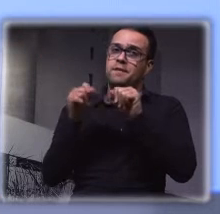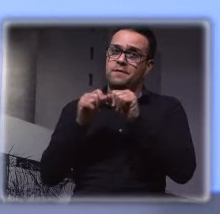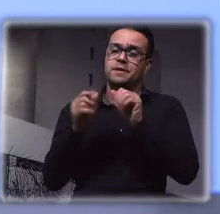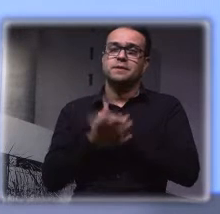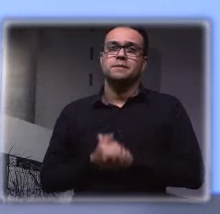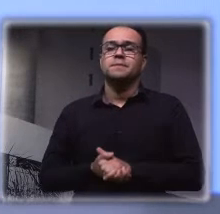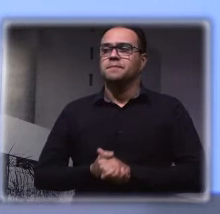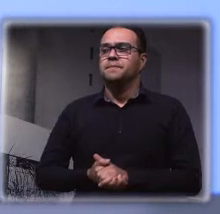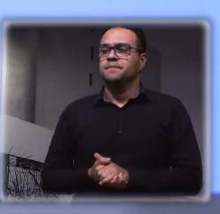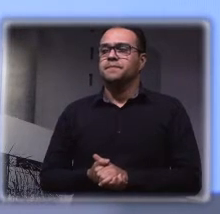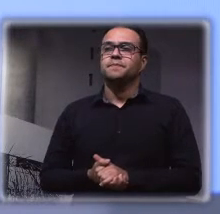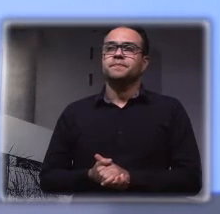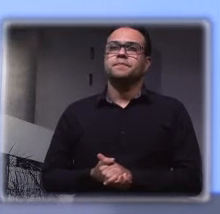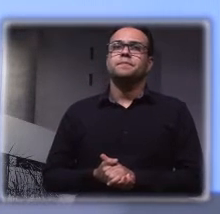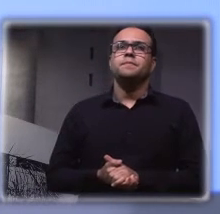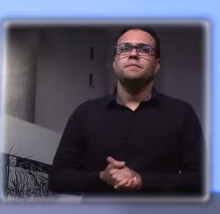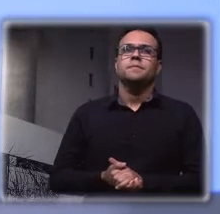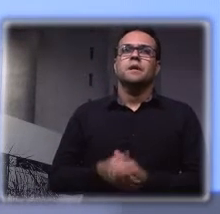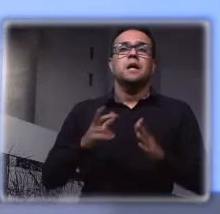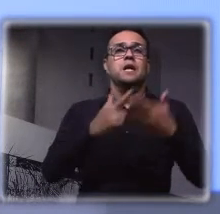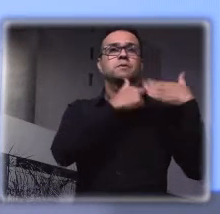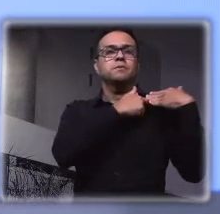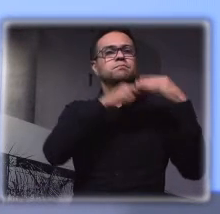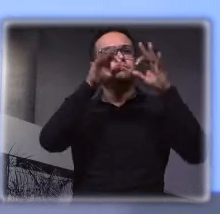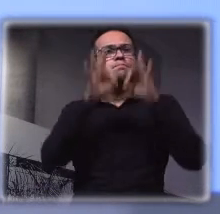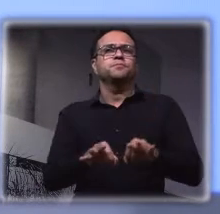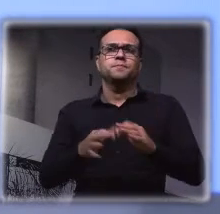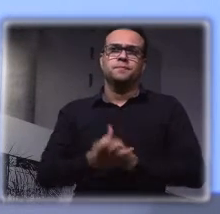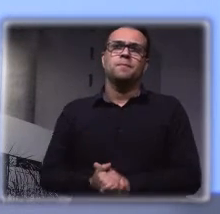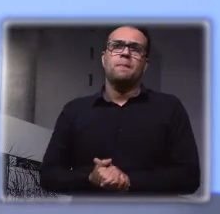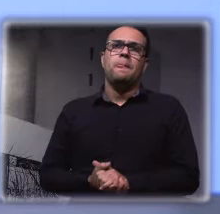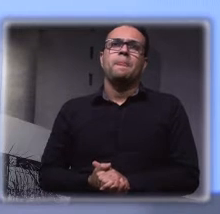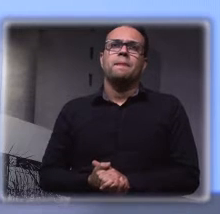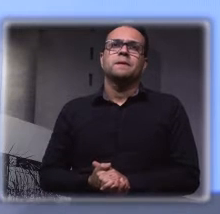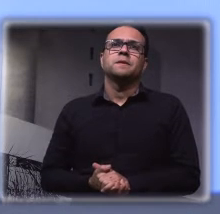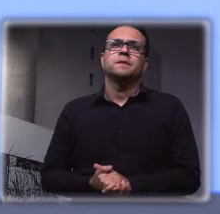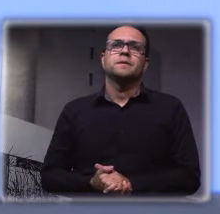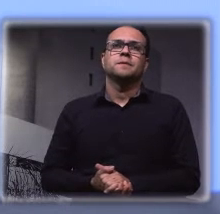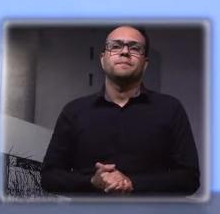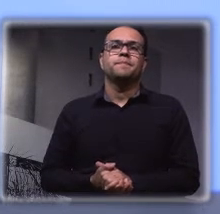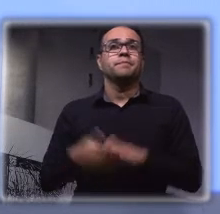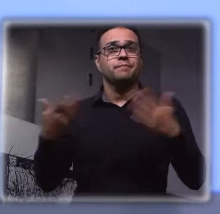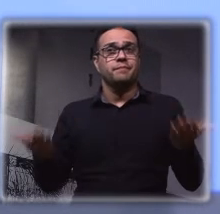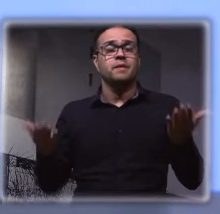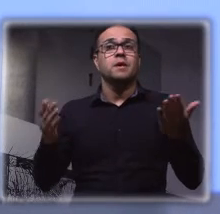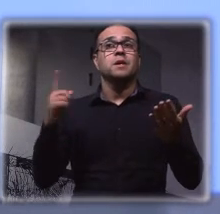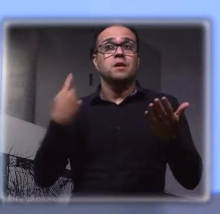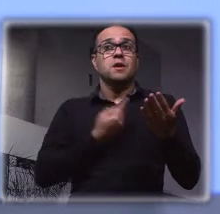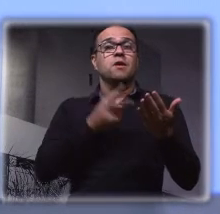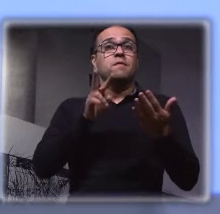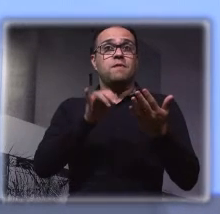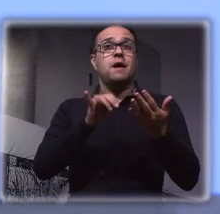Reparar o que pode ser reparado e se responsabilizar integralmente pelo que fez. E então, a gente vai ter um